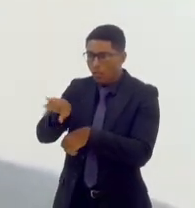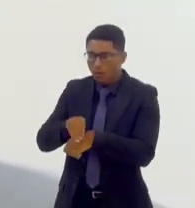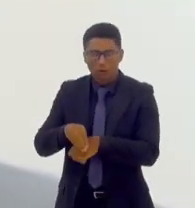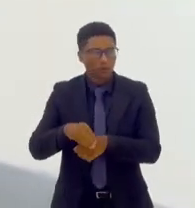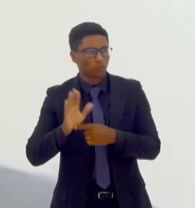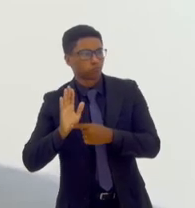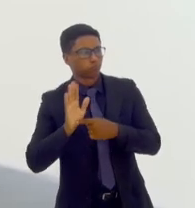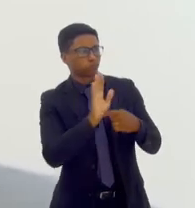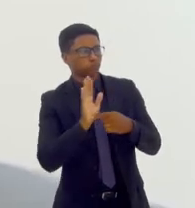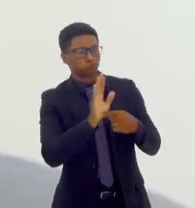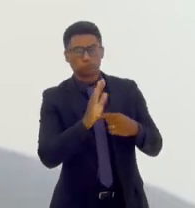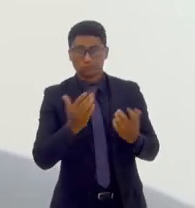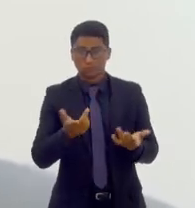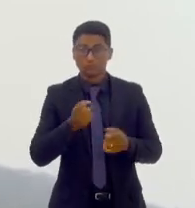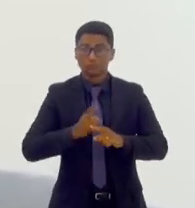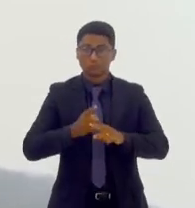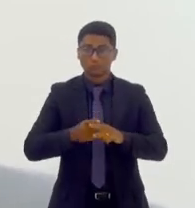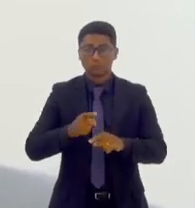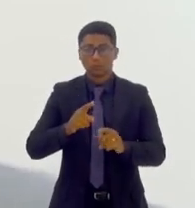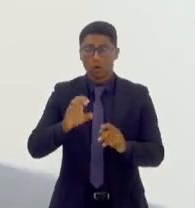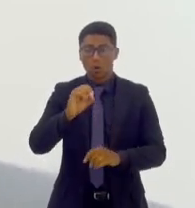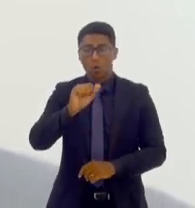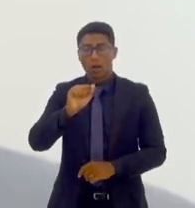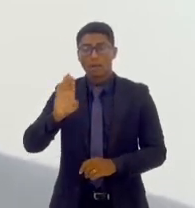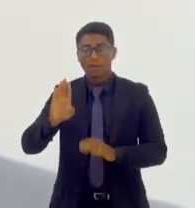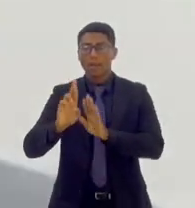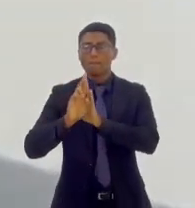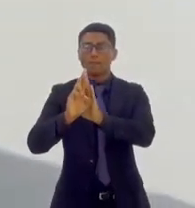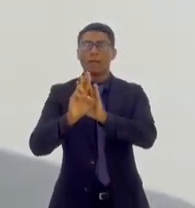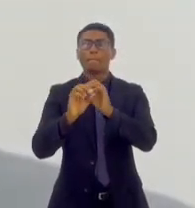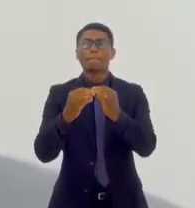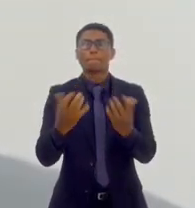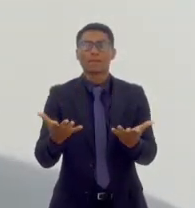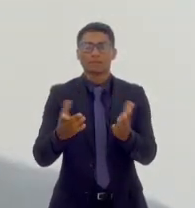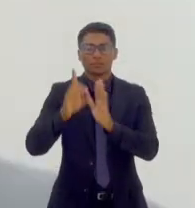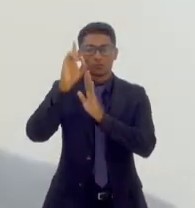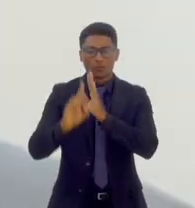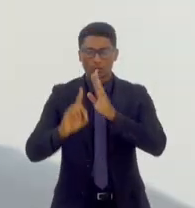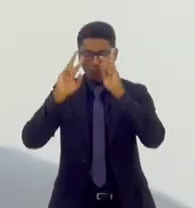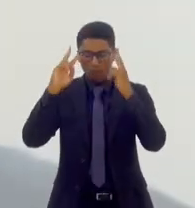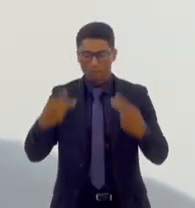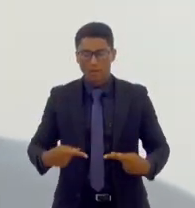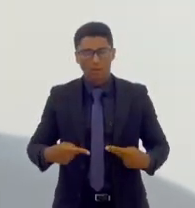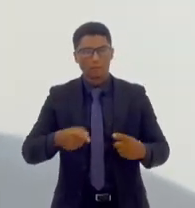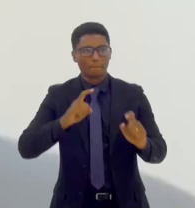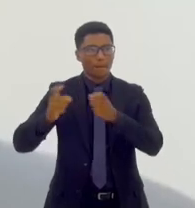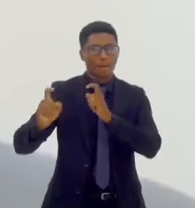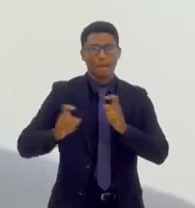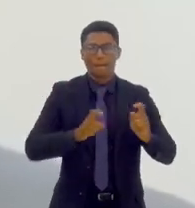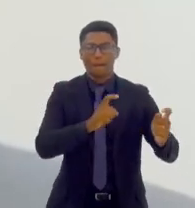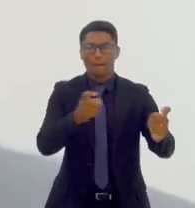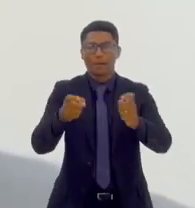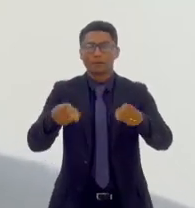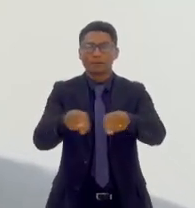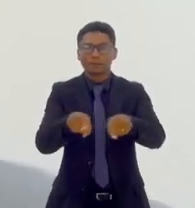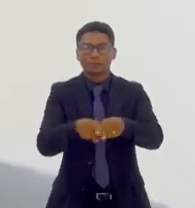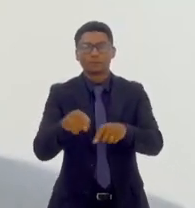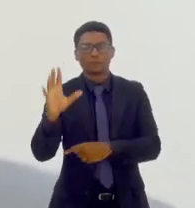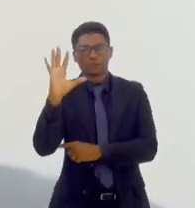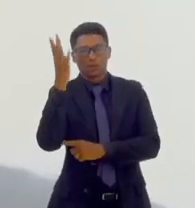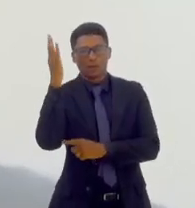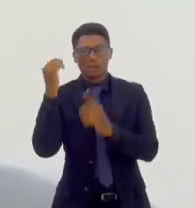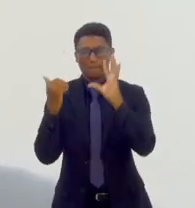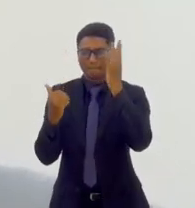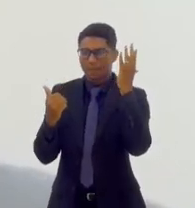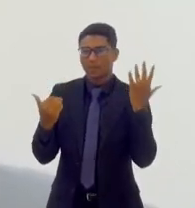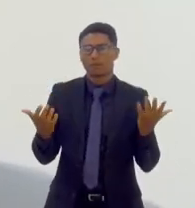tem a representatividade de debater direitos humanos. A Ordem tem essa representatividade na questão ambiental. A